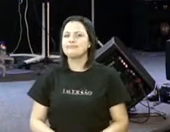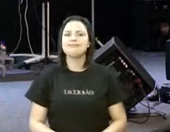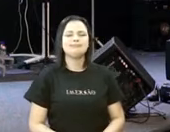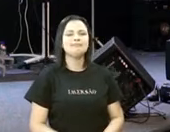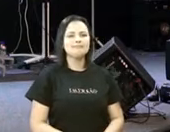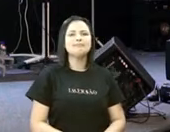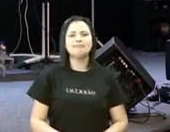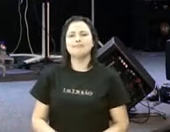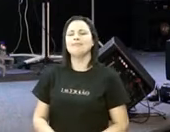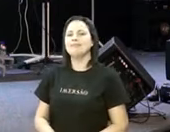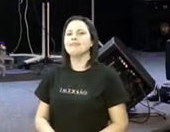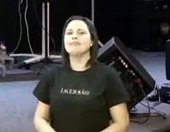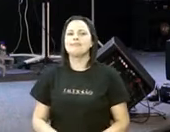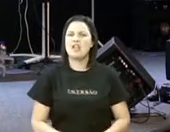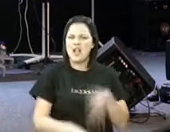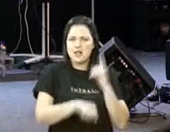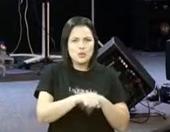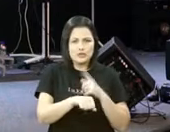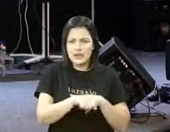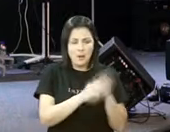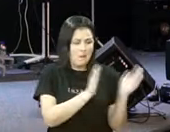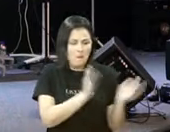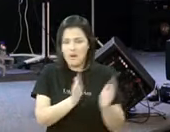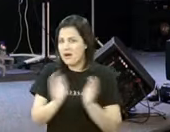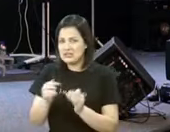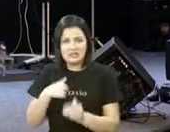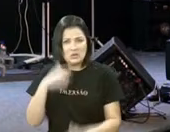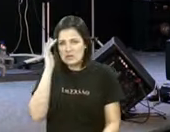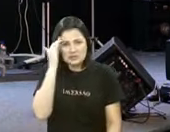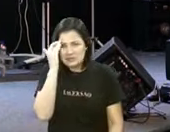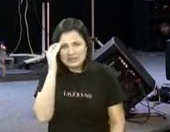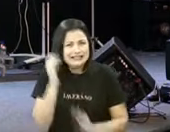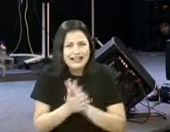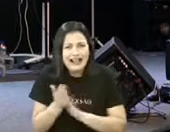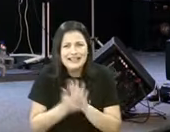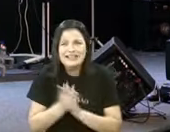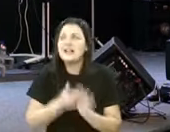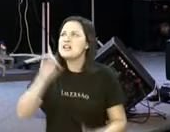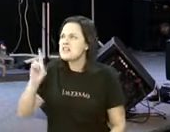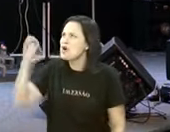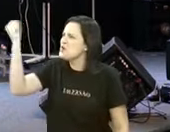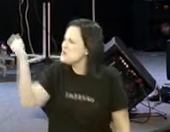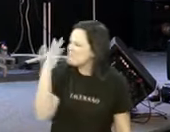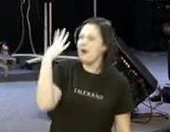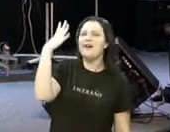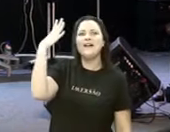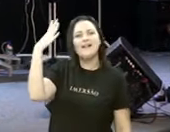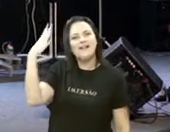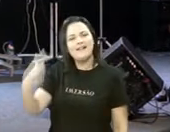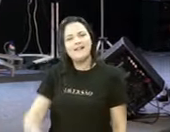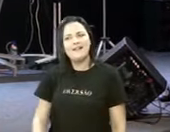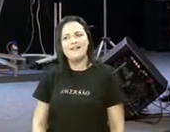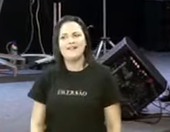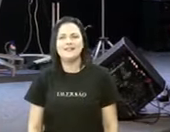O que ele está dizendo é: no tempo que eu menos entendi, mais Deus se revelou a mim. Sacode a mão de alguém e fala para ele: é